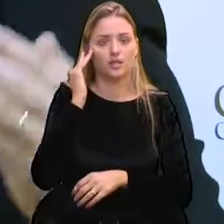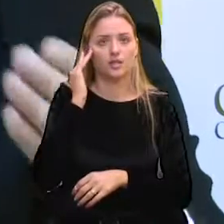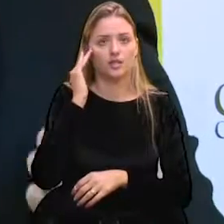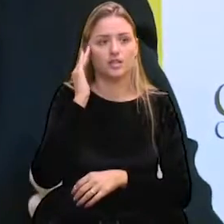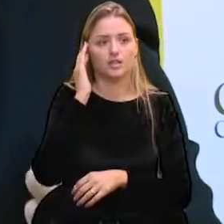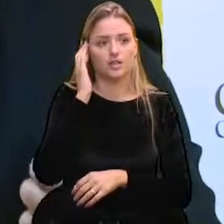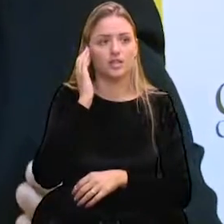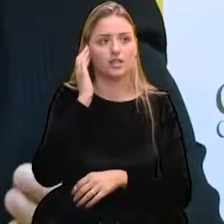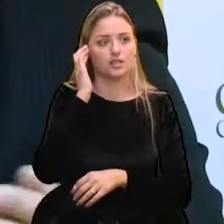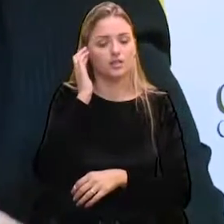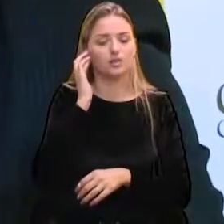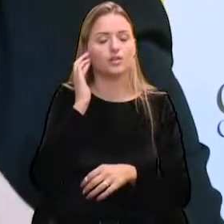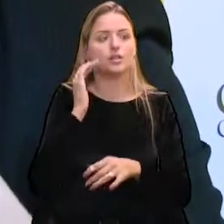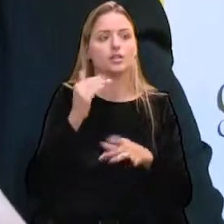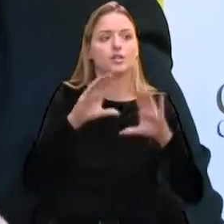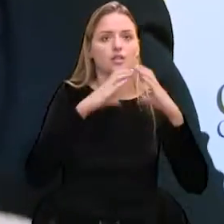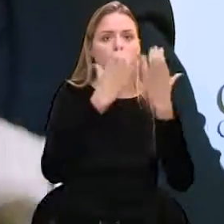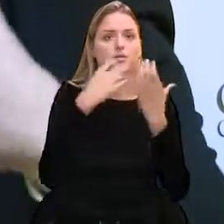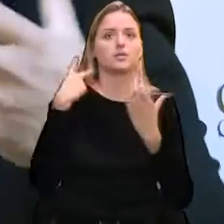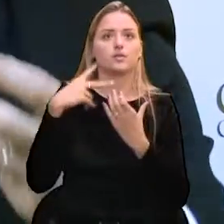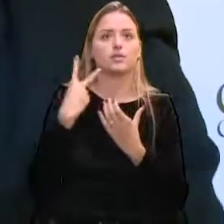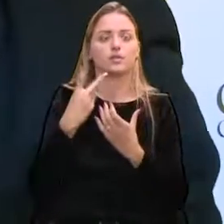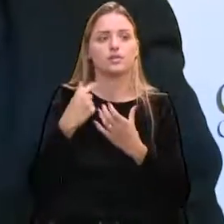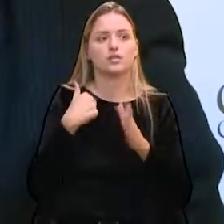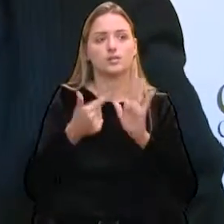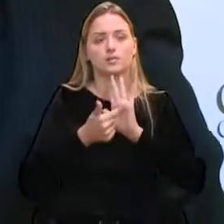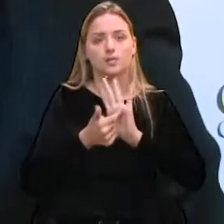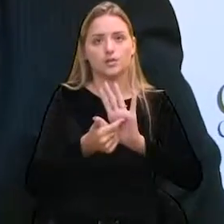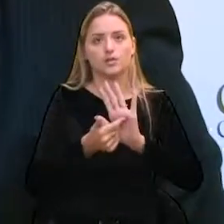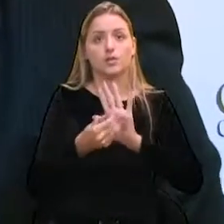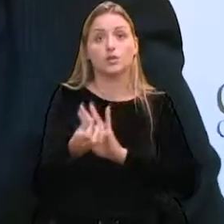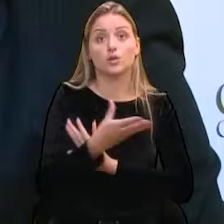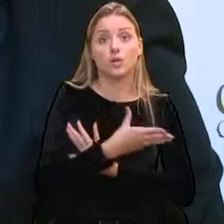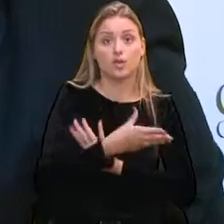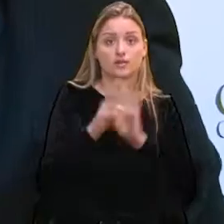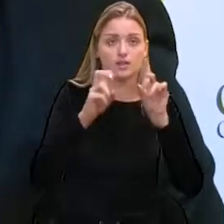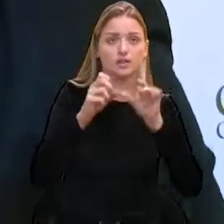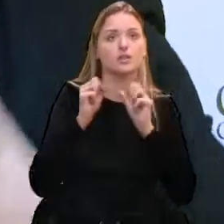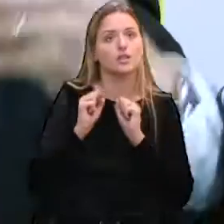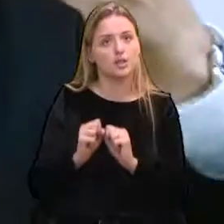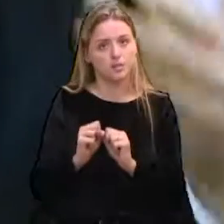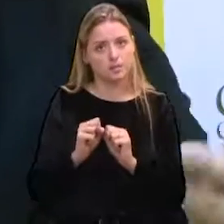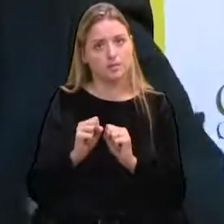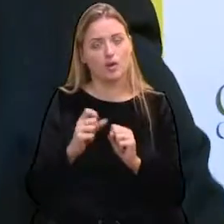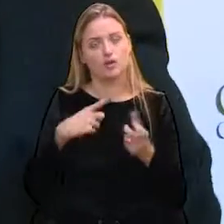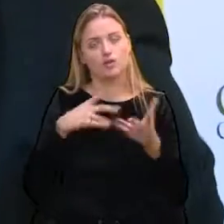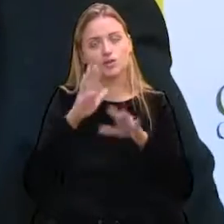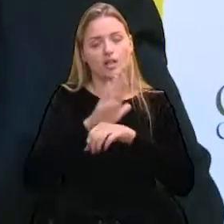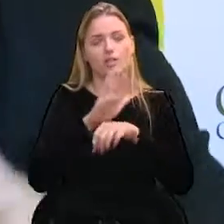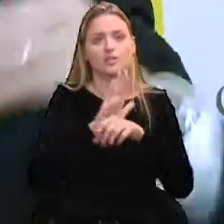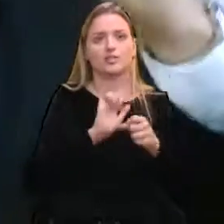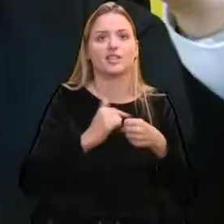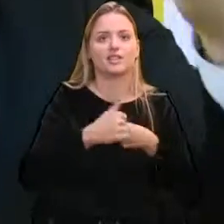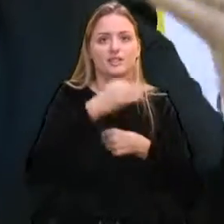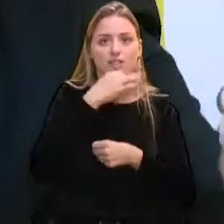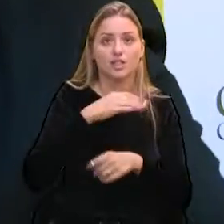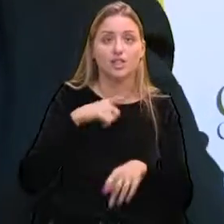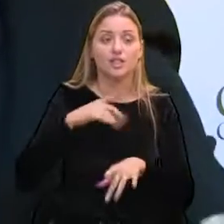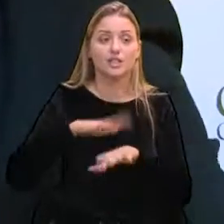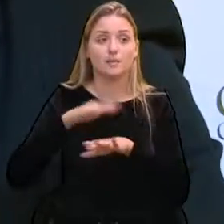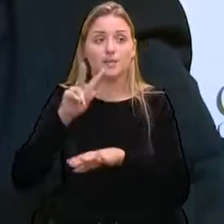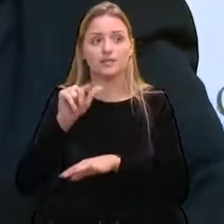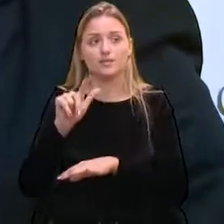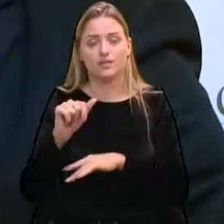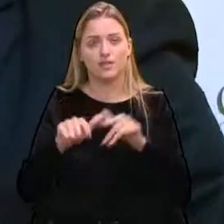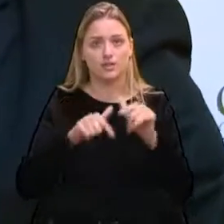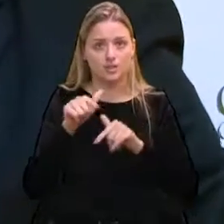protagonista, mais uma vez, em levantando novos assuntos que podem render para o município na geração de emprego e